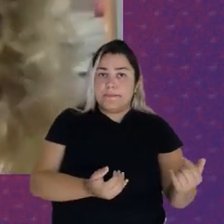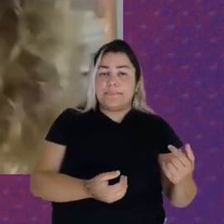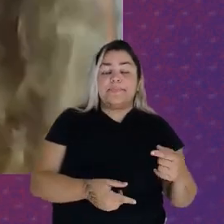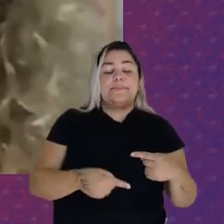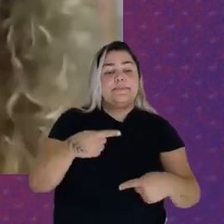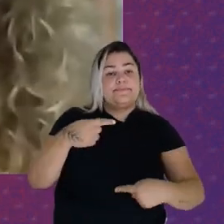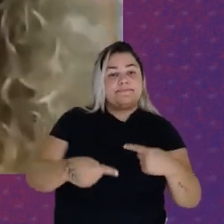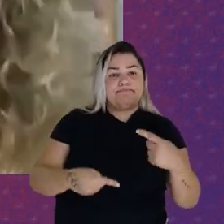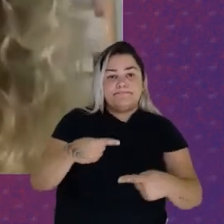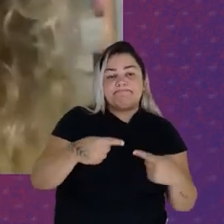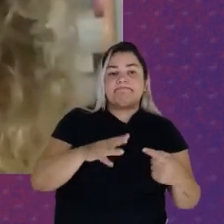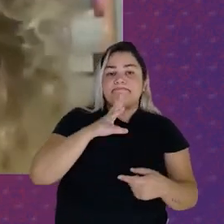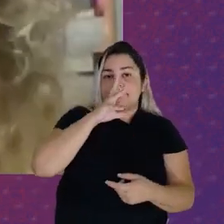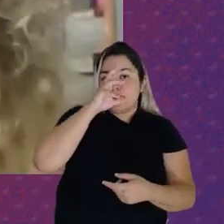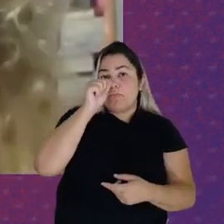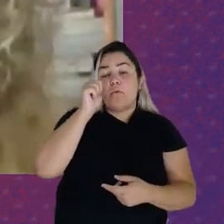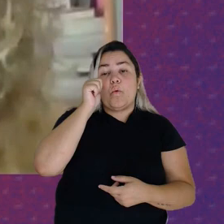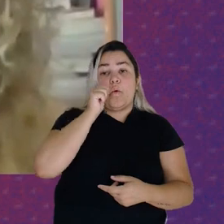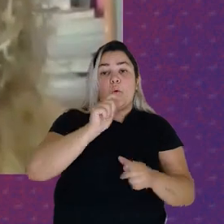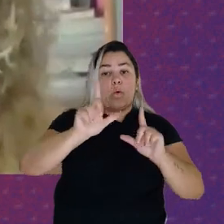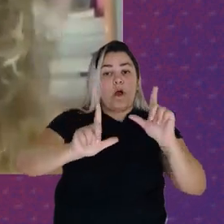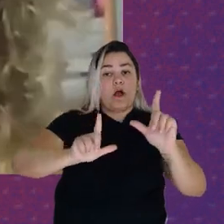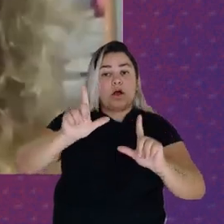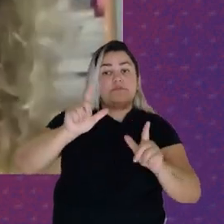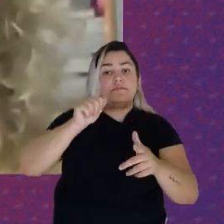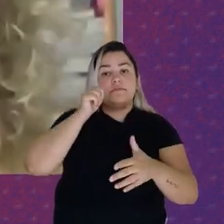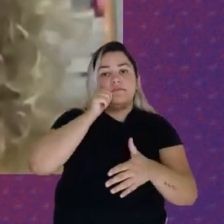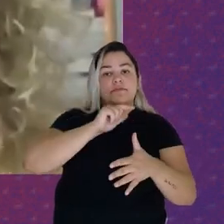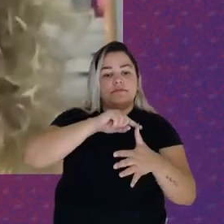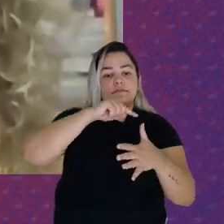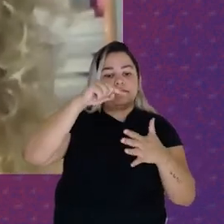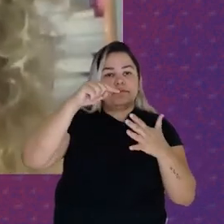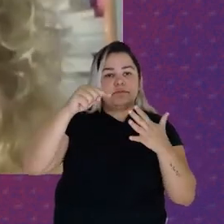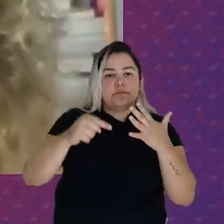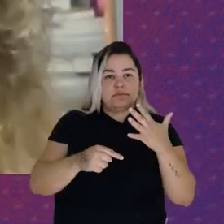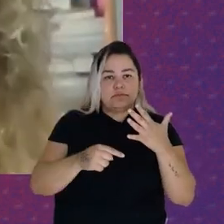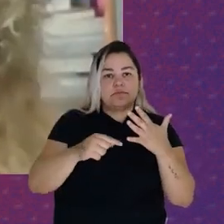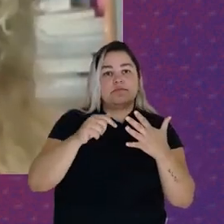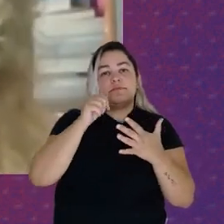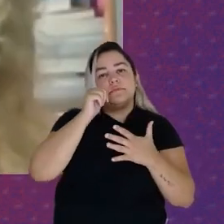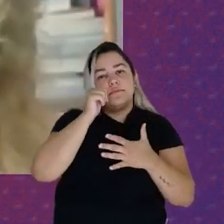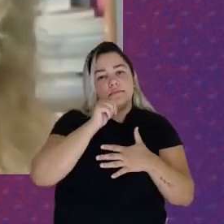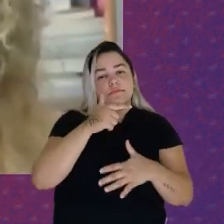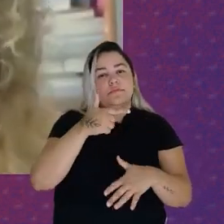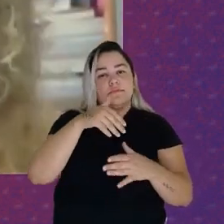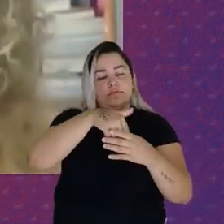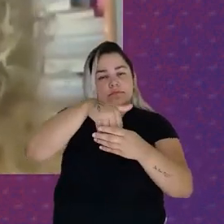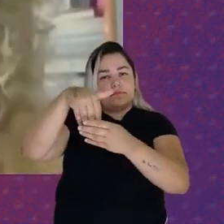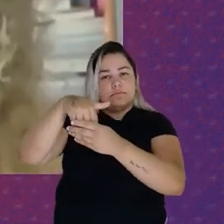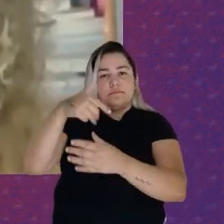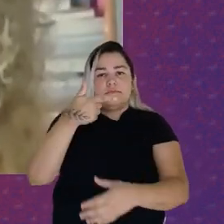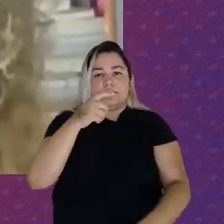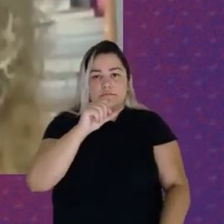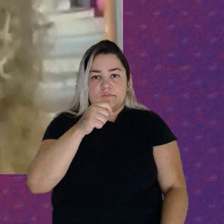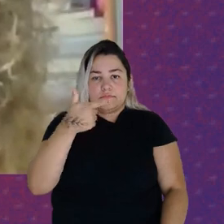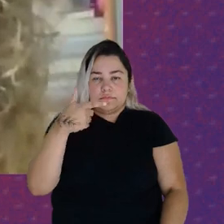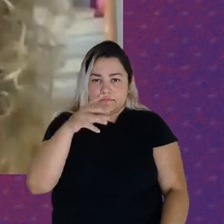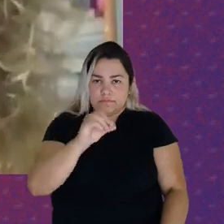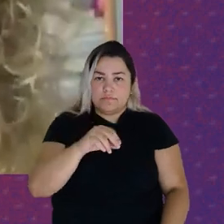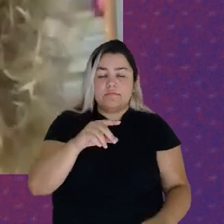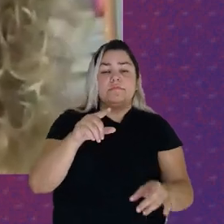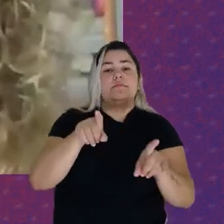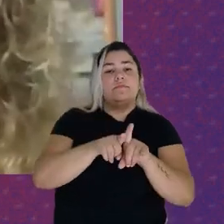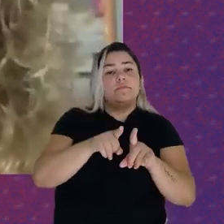dos programas como Elas por Elas e também do Representa, que nas eleições de 2020 foram fundamentais para a construção das nossas